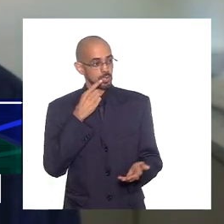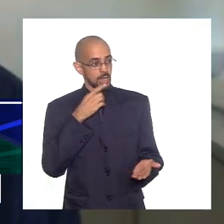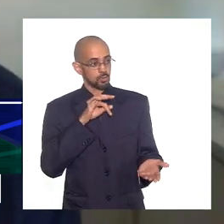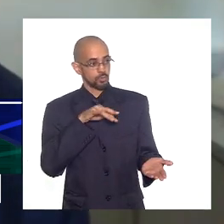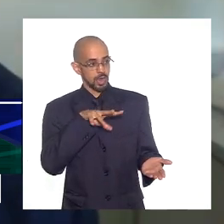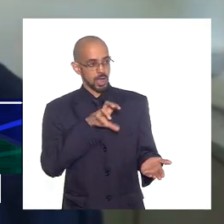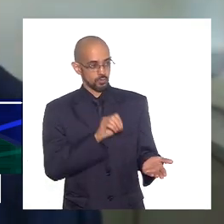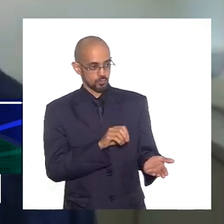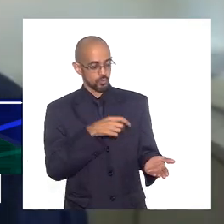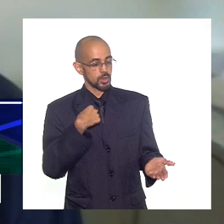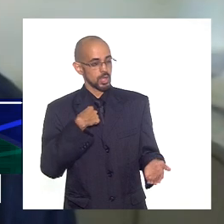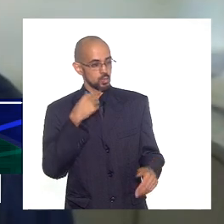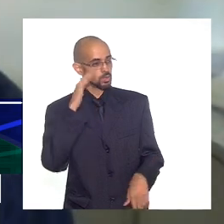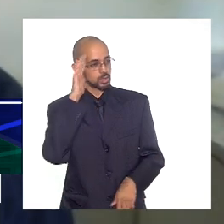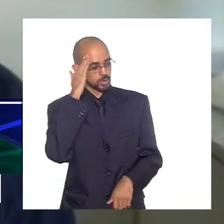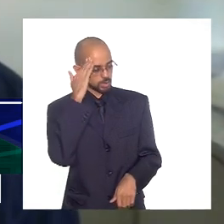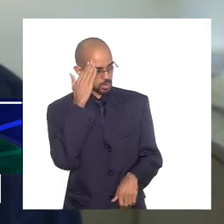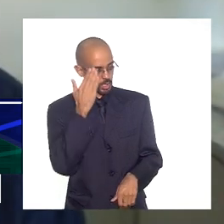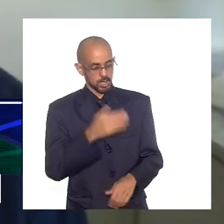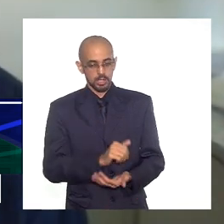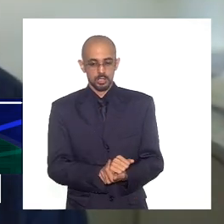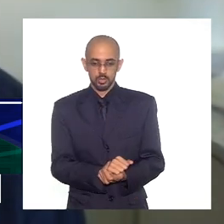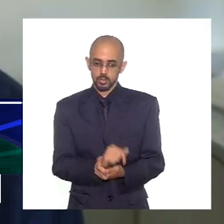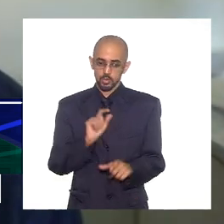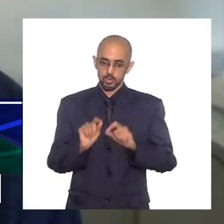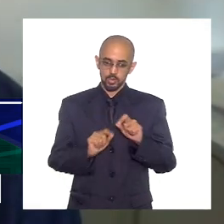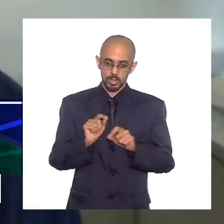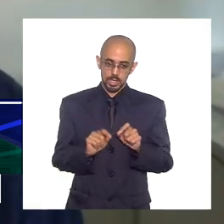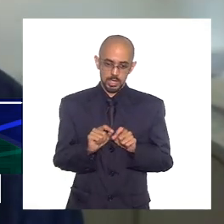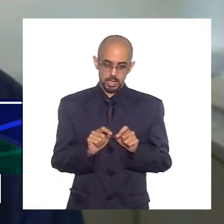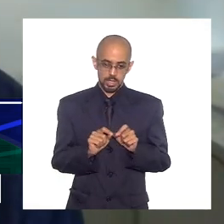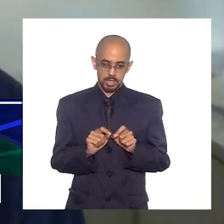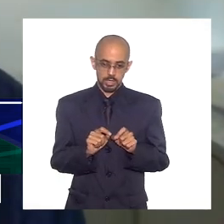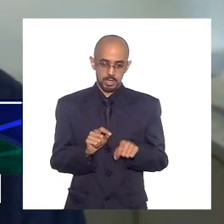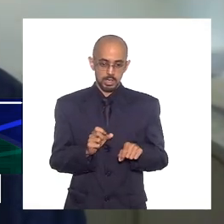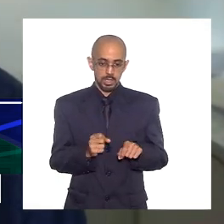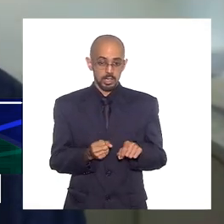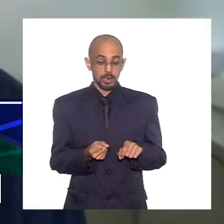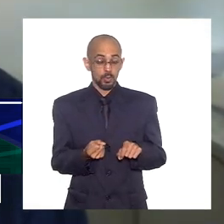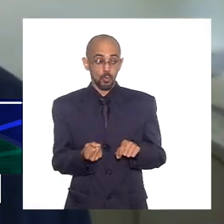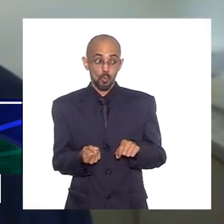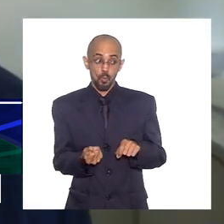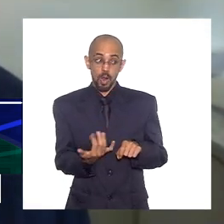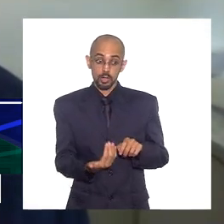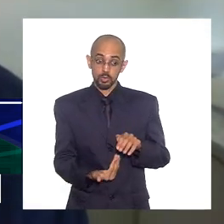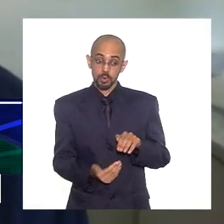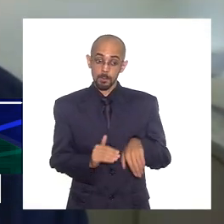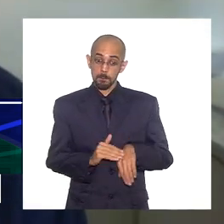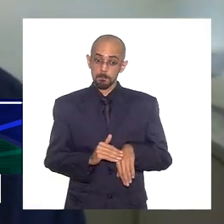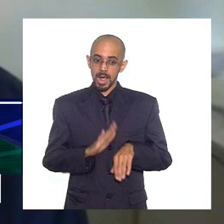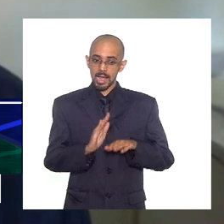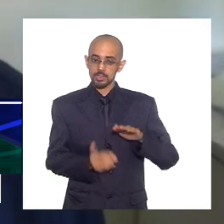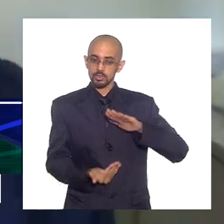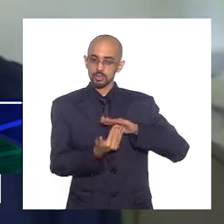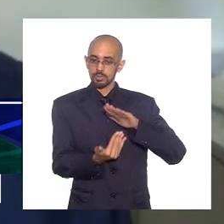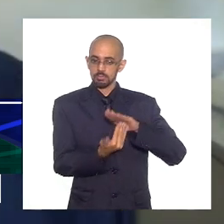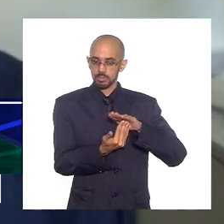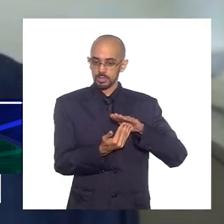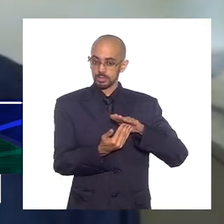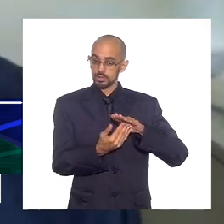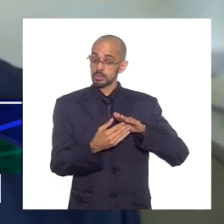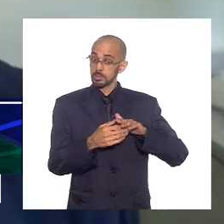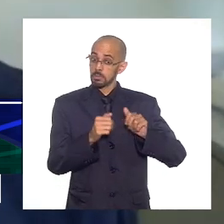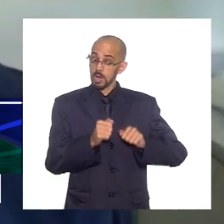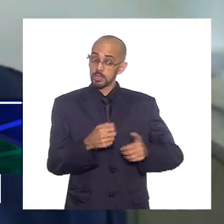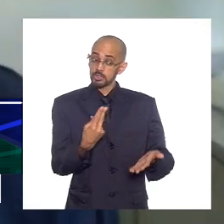eu reconheço que quanto maior a margem do consignado, mais se compromete o